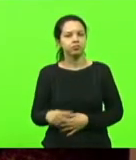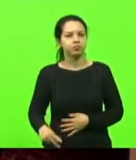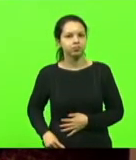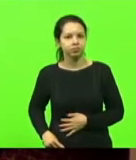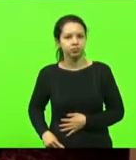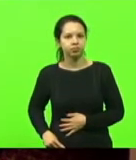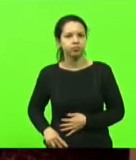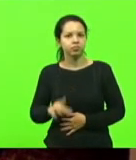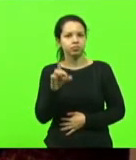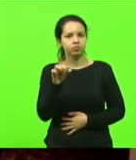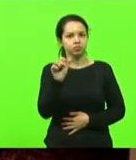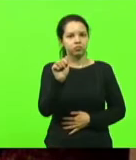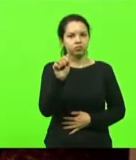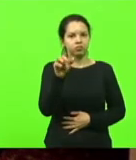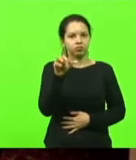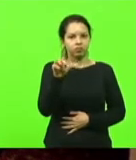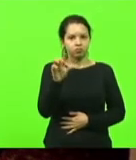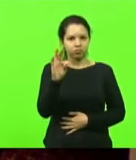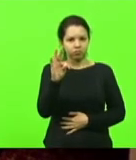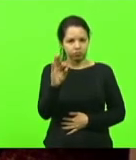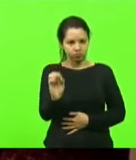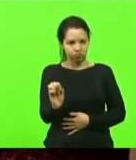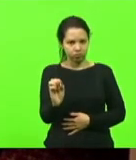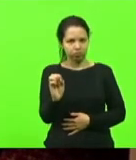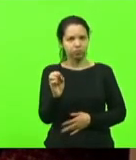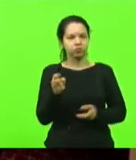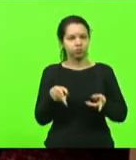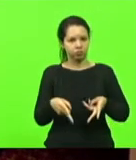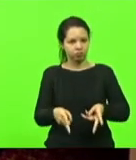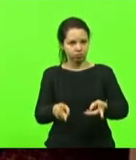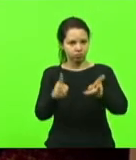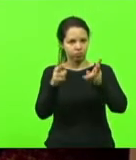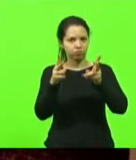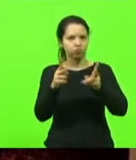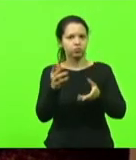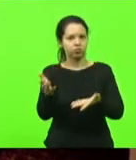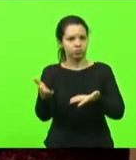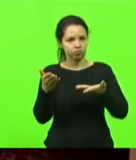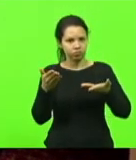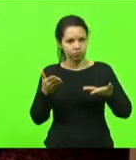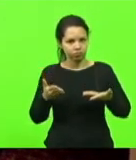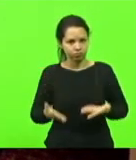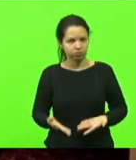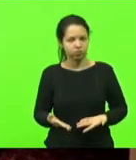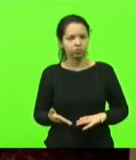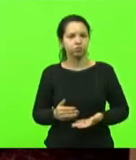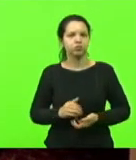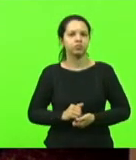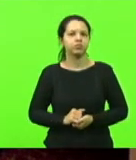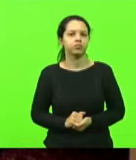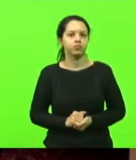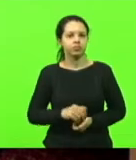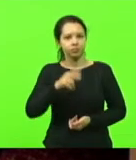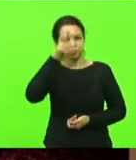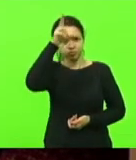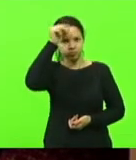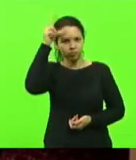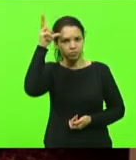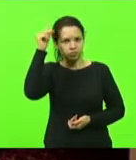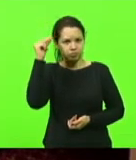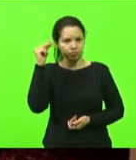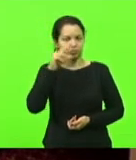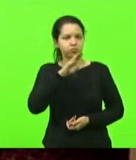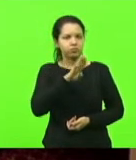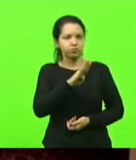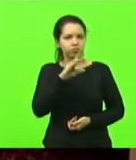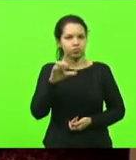senhor Dalto dos Reis, na continuidade, o senhor presidente convidou para fazer uso da palavra o excelentíssimo senhor prefeito de Blumenau, Mário